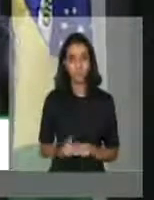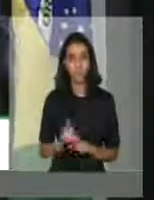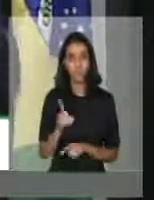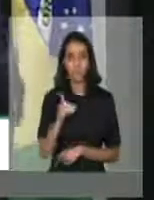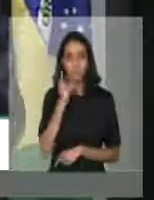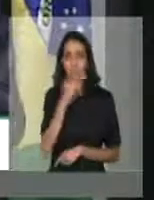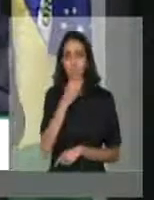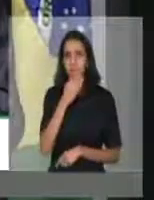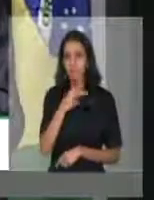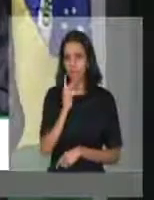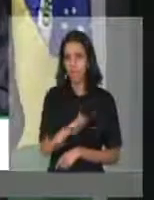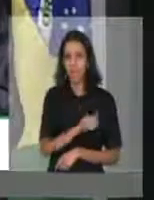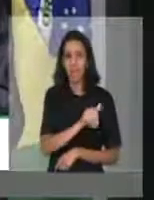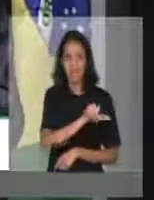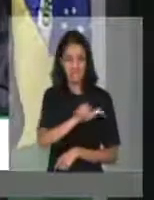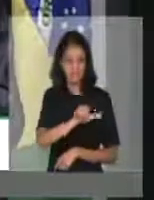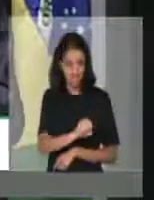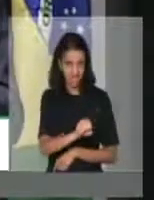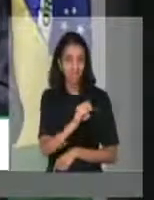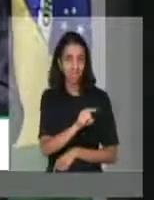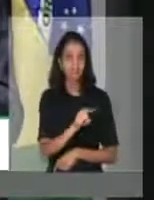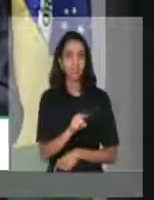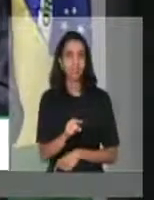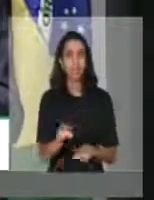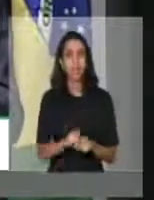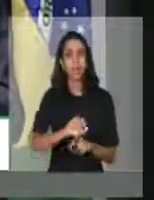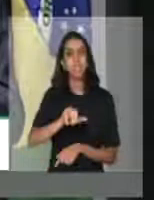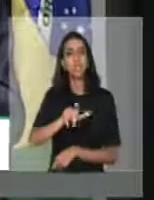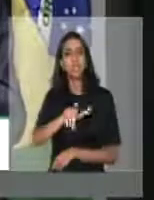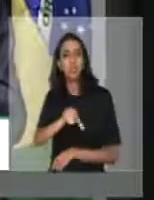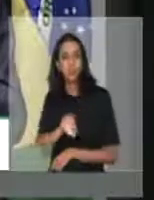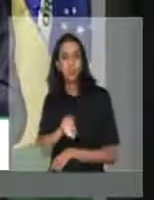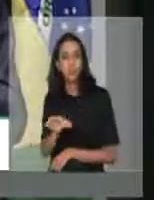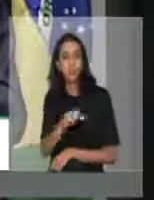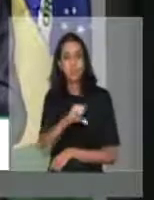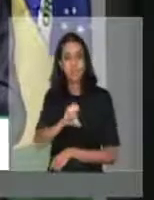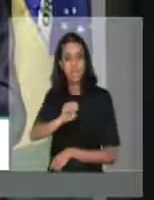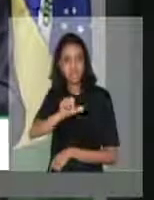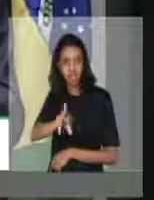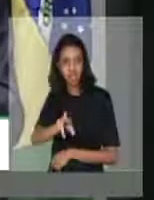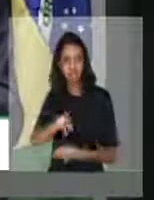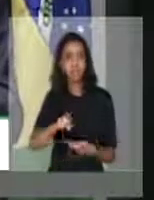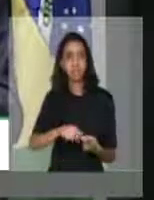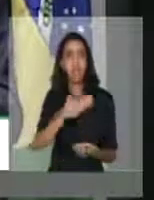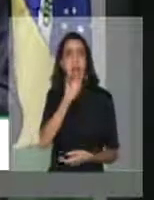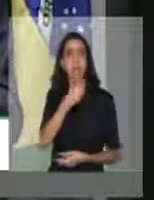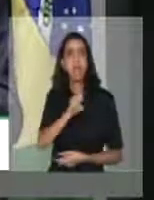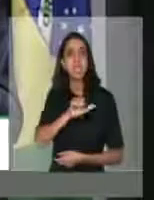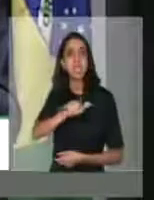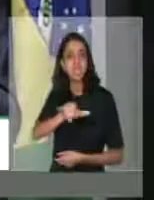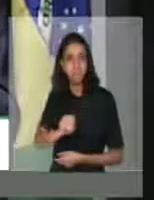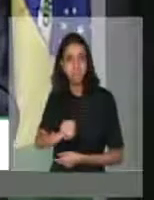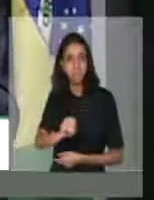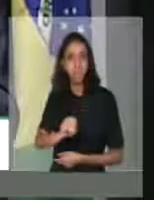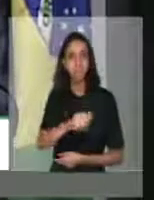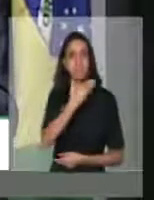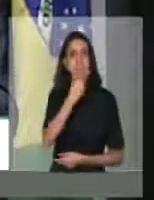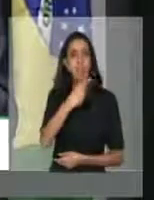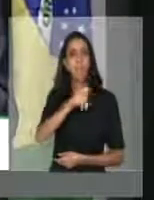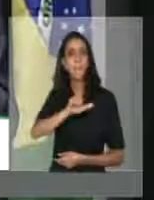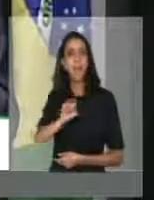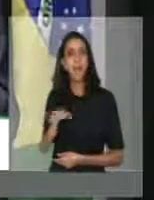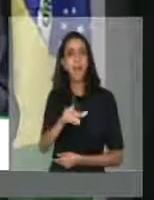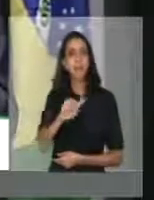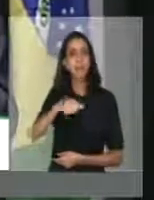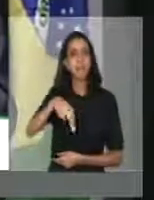deputado, já falei, Assis Carvalho, Júlio César, Silas Freire, Paz